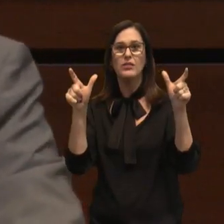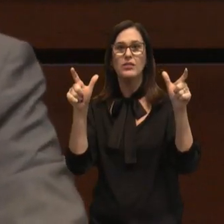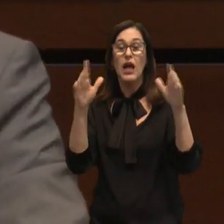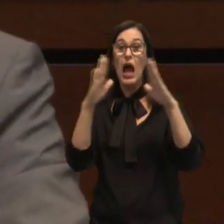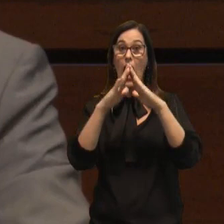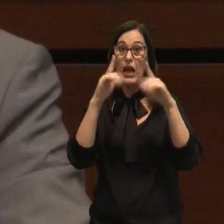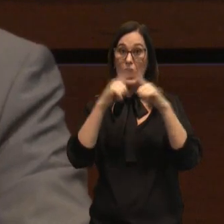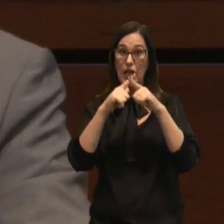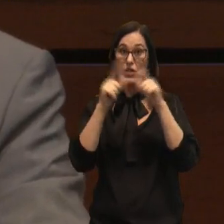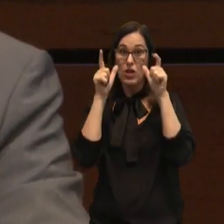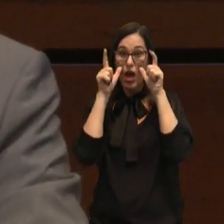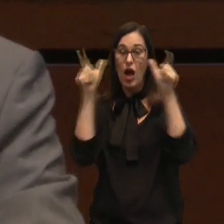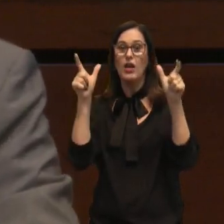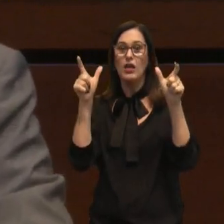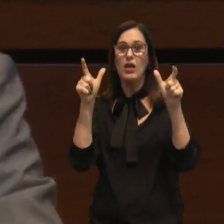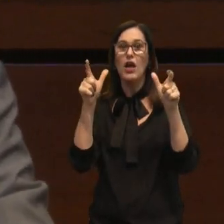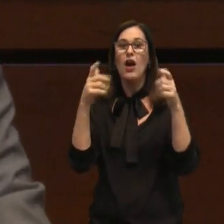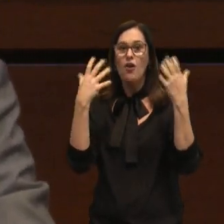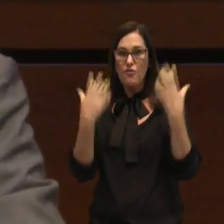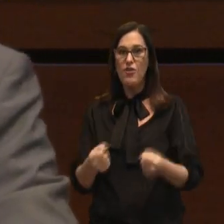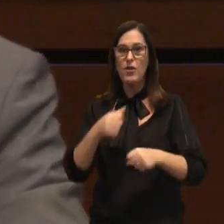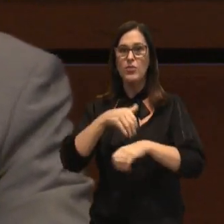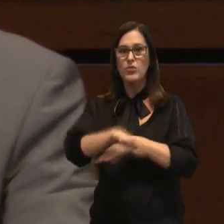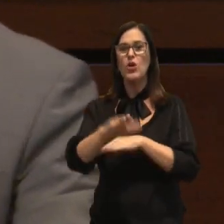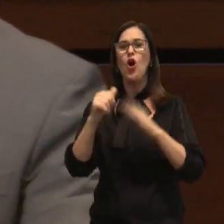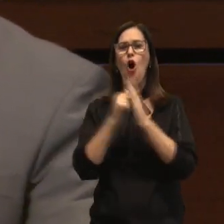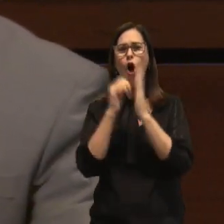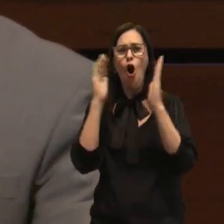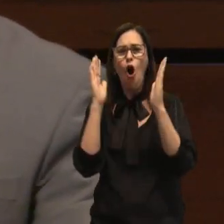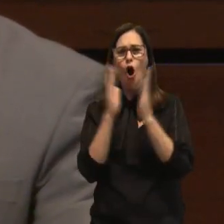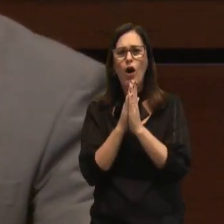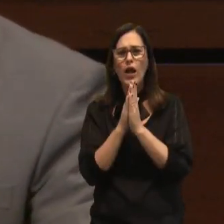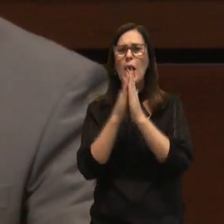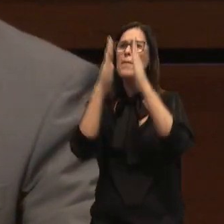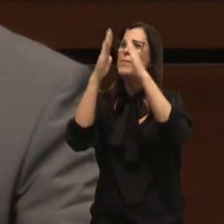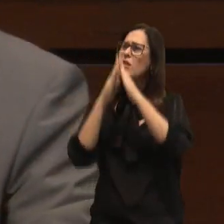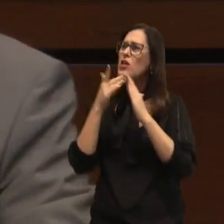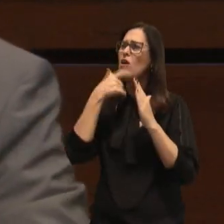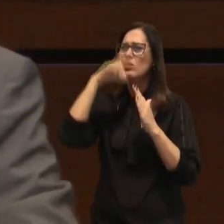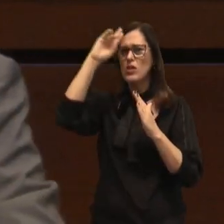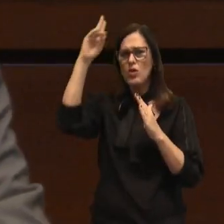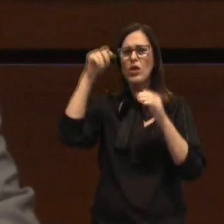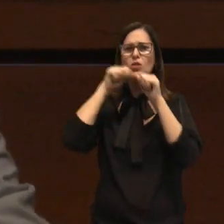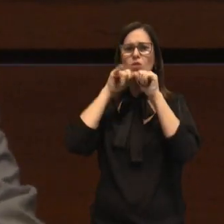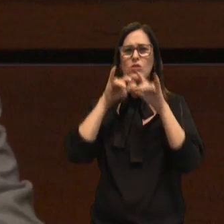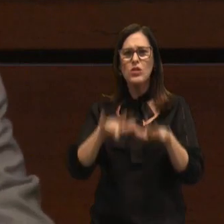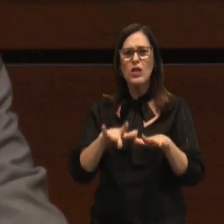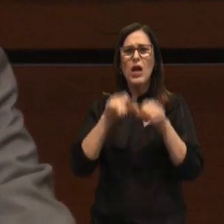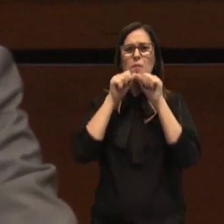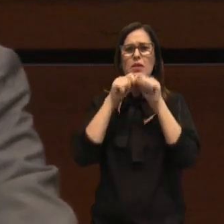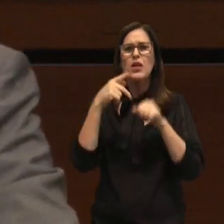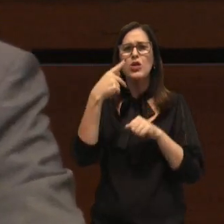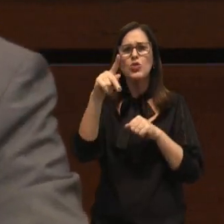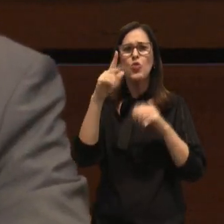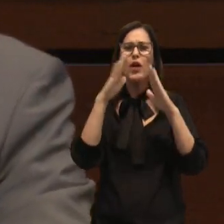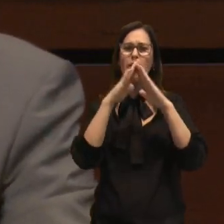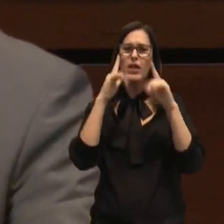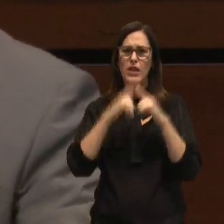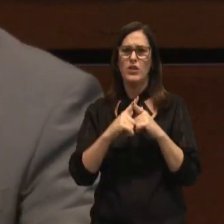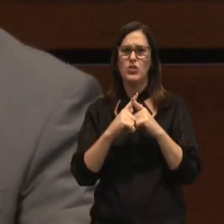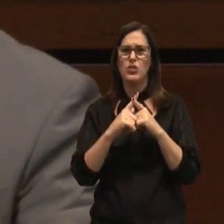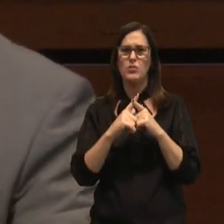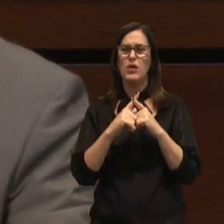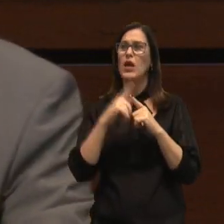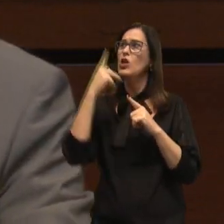igreja alerta. Vamos prosseguir, vamos orar, vamos pedir ao Senhor que nos abençoe, que abençoe a sua igreja, para que a